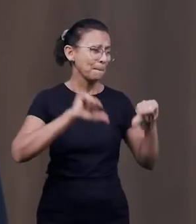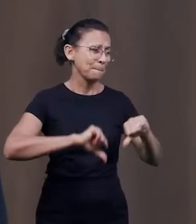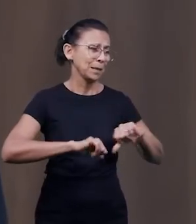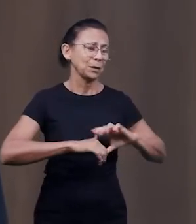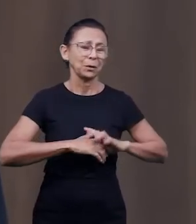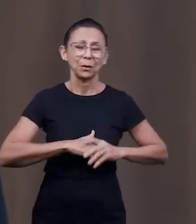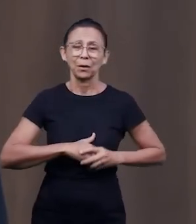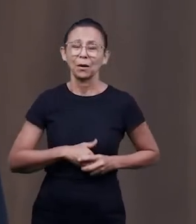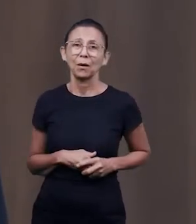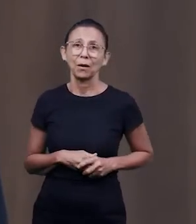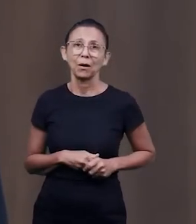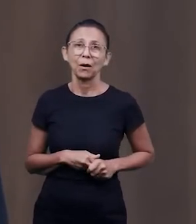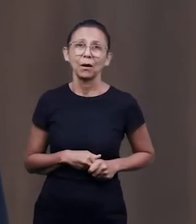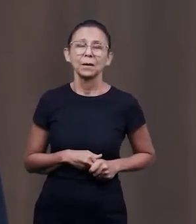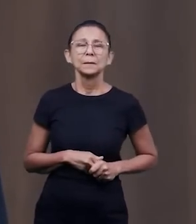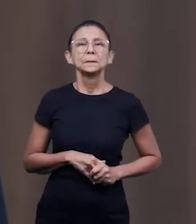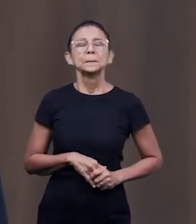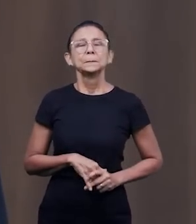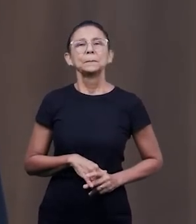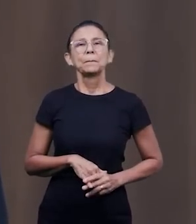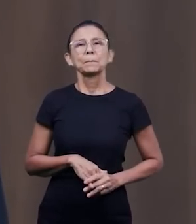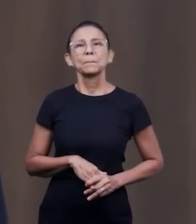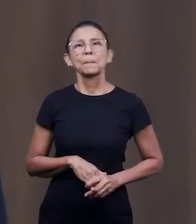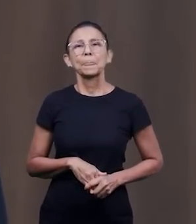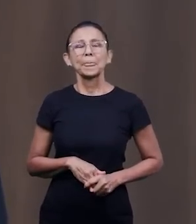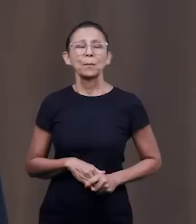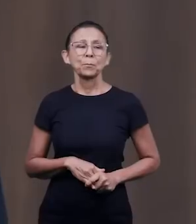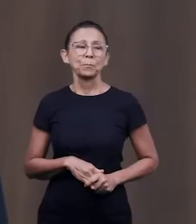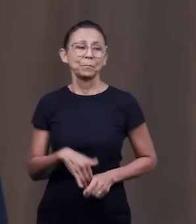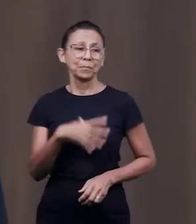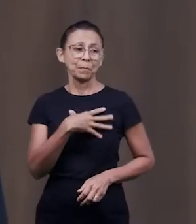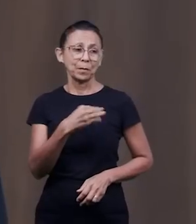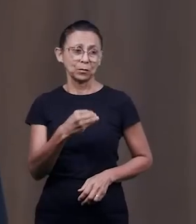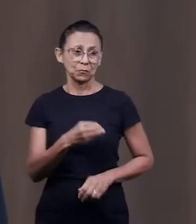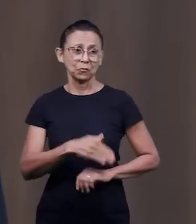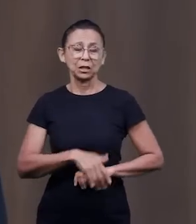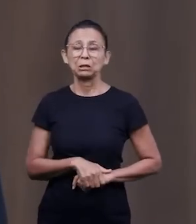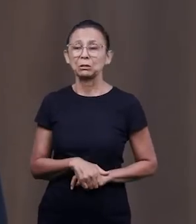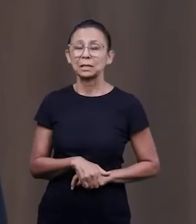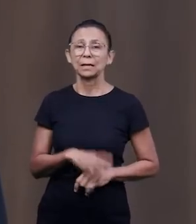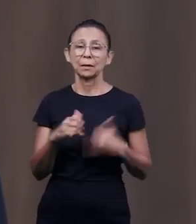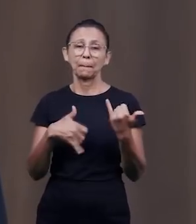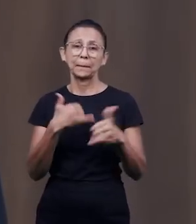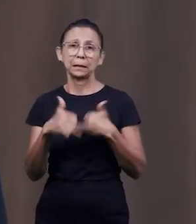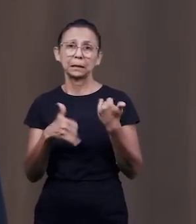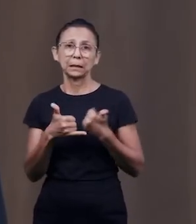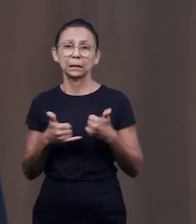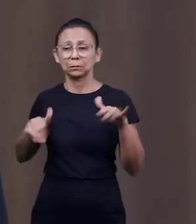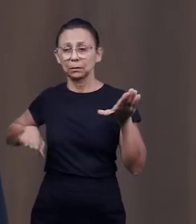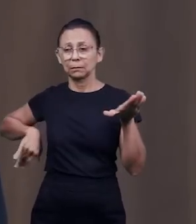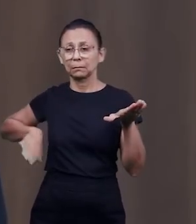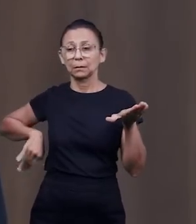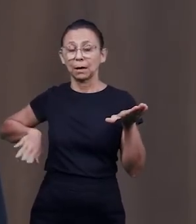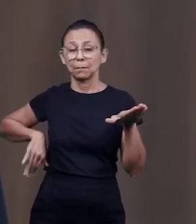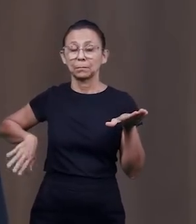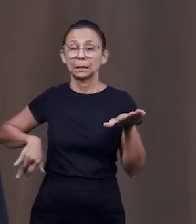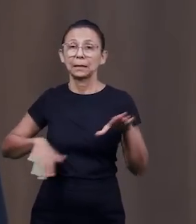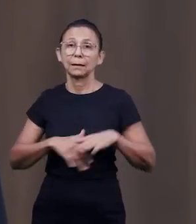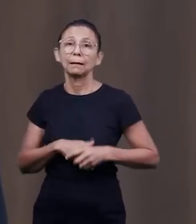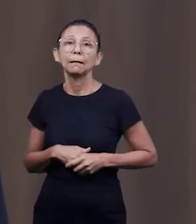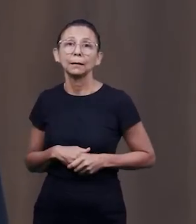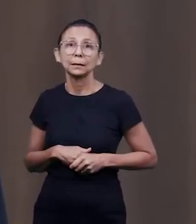fulana está aí com a filha, querendo falar com você. A dita cuja. Ela e a filha. Cheguei lá na sala, estavam